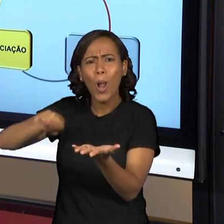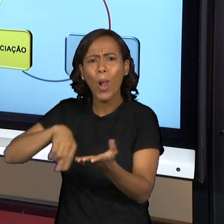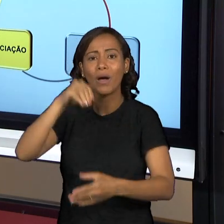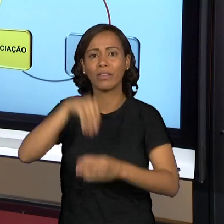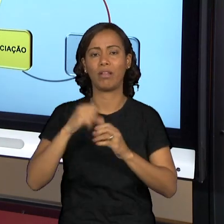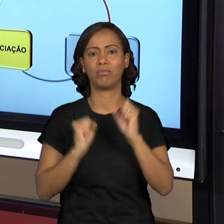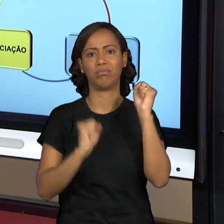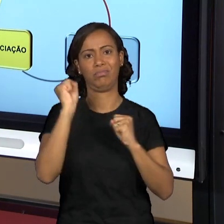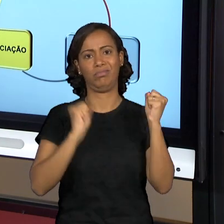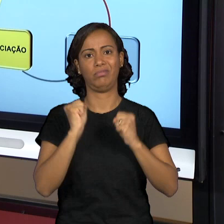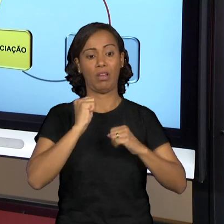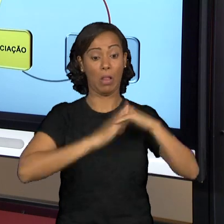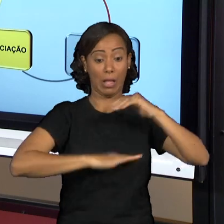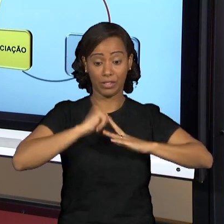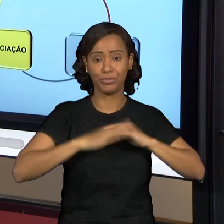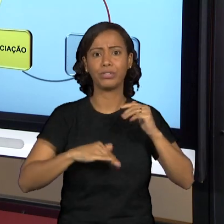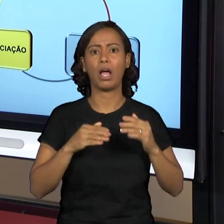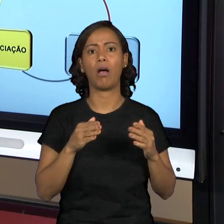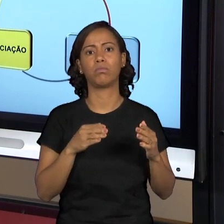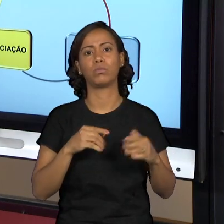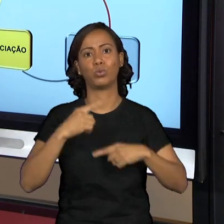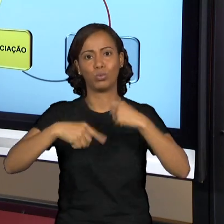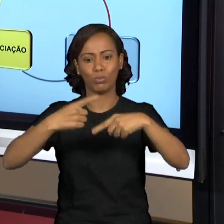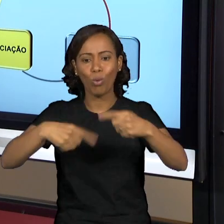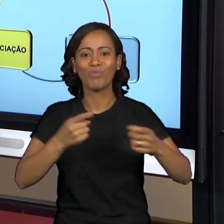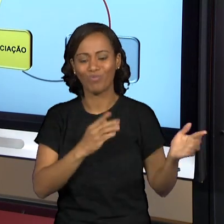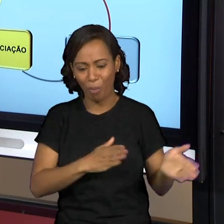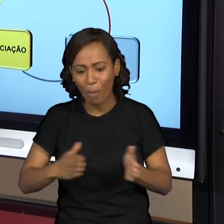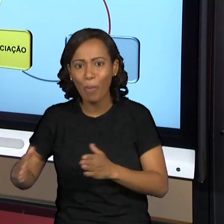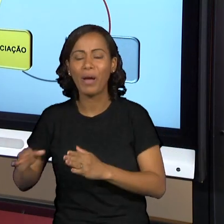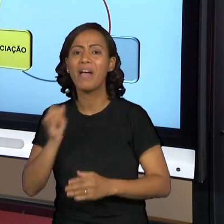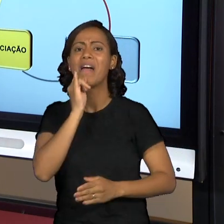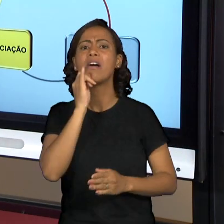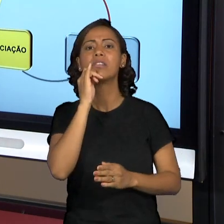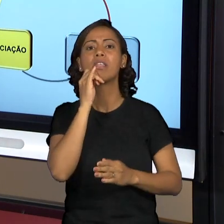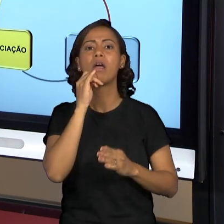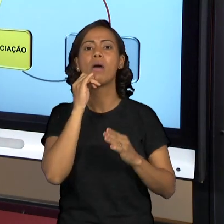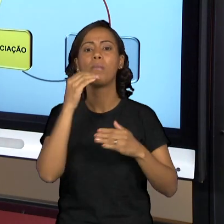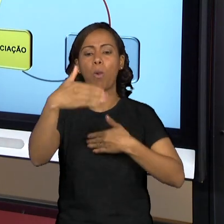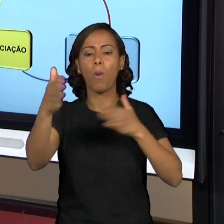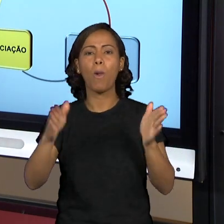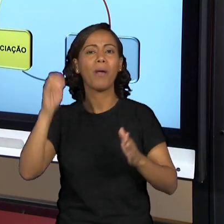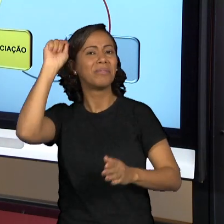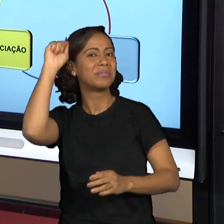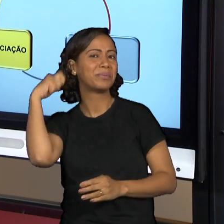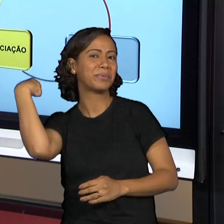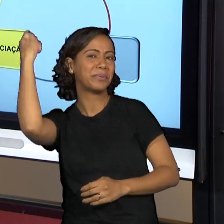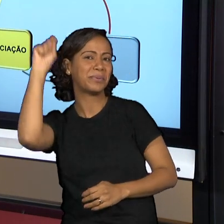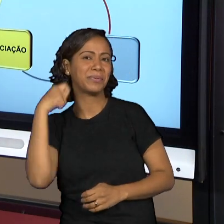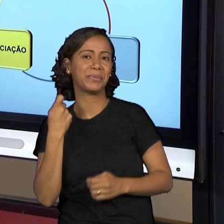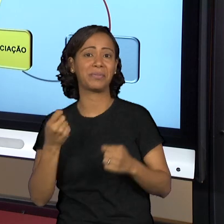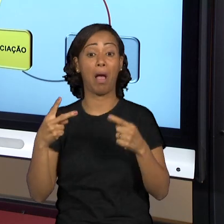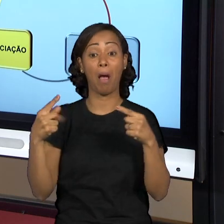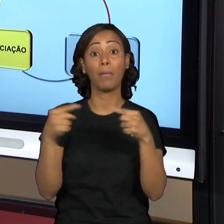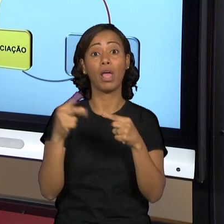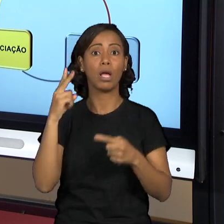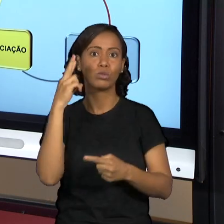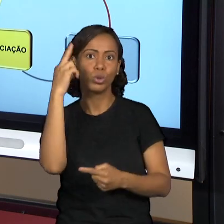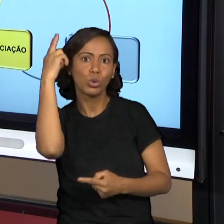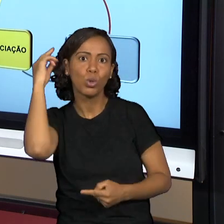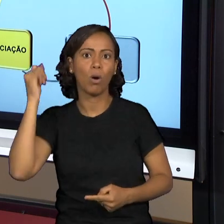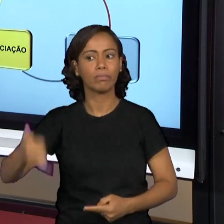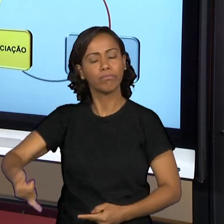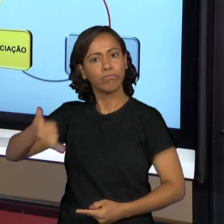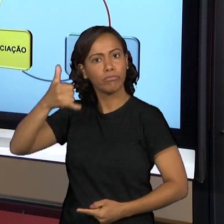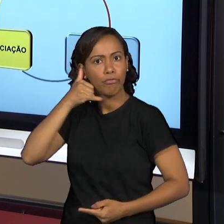dia a dia, das atividades de rotina. Então, se é um salão de cabeleireiro, eu estou falando da tesoura, da cadeira, do telefone, eu estou falando,